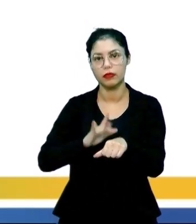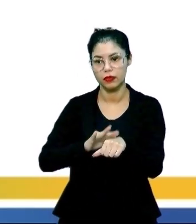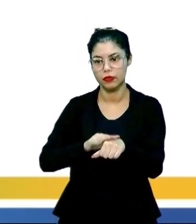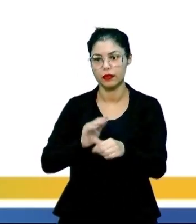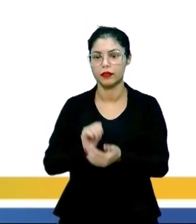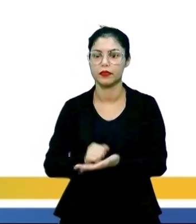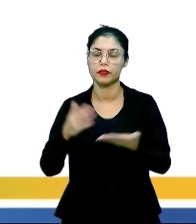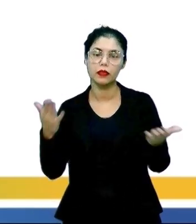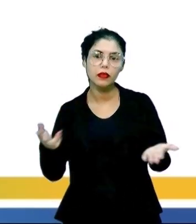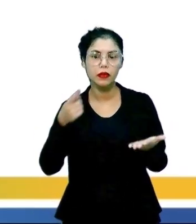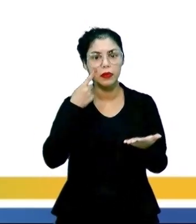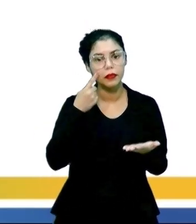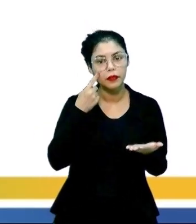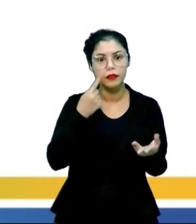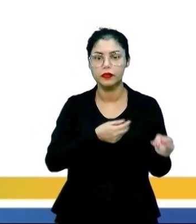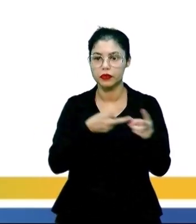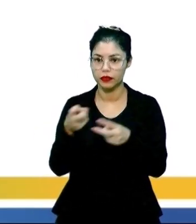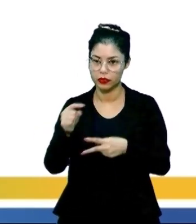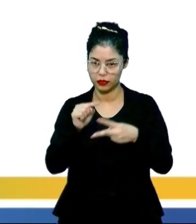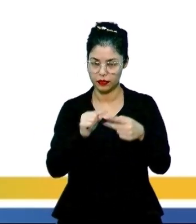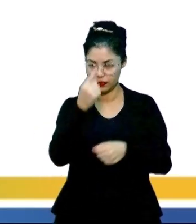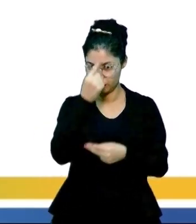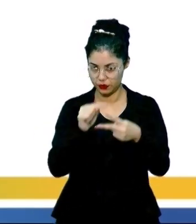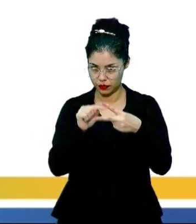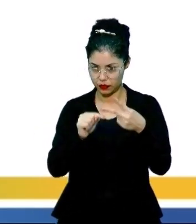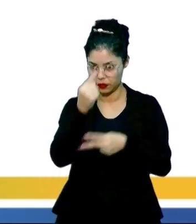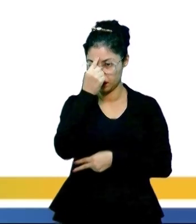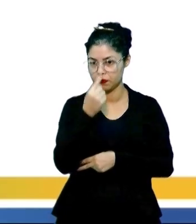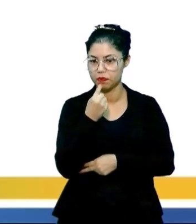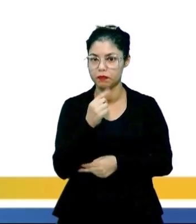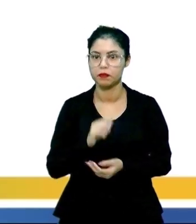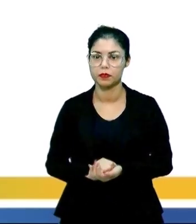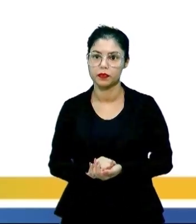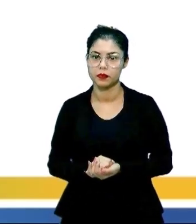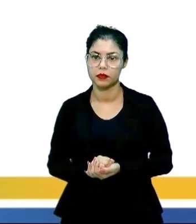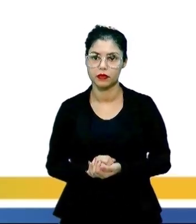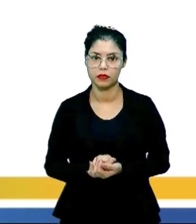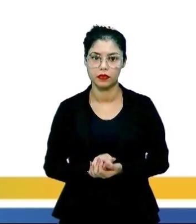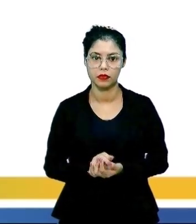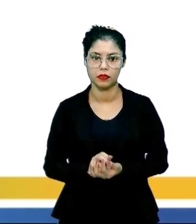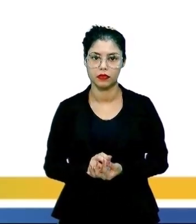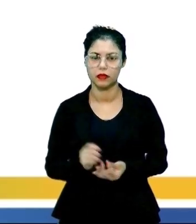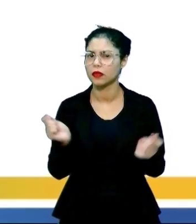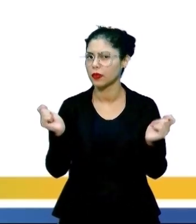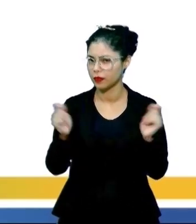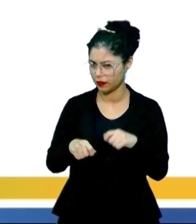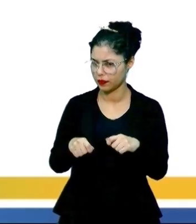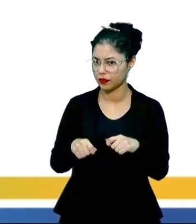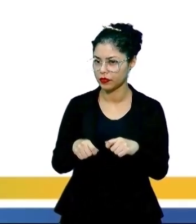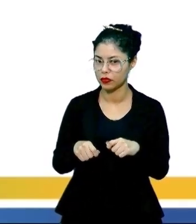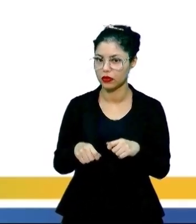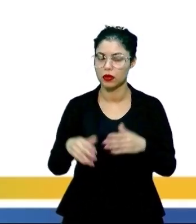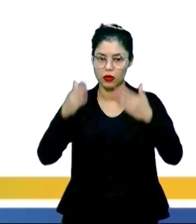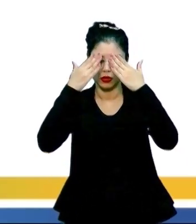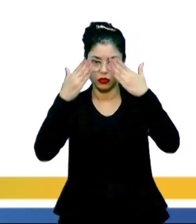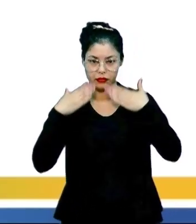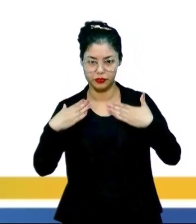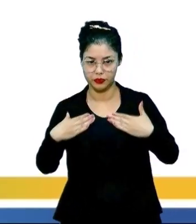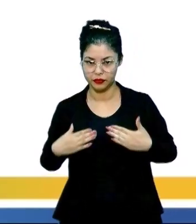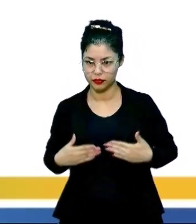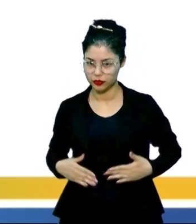doença. Eu quero que você observe aqui essas duas imagens, que são imagens de, possivelmente, a